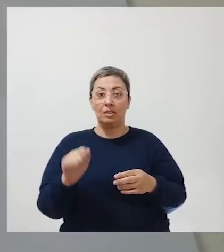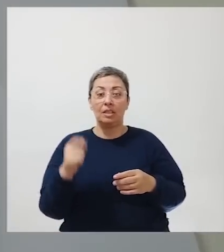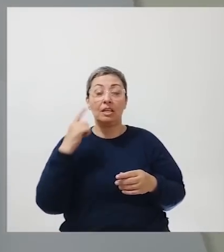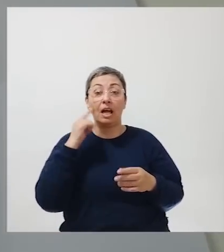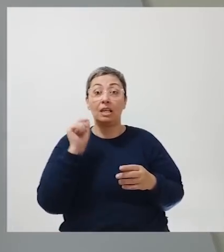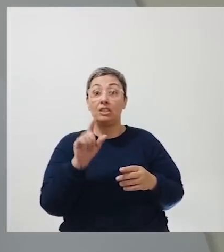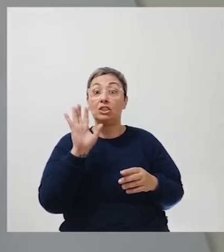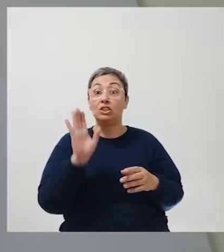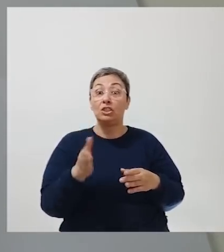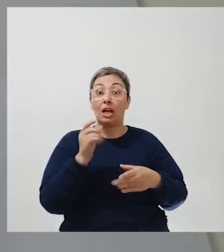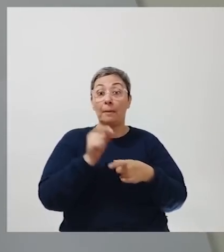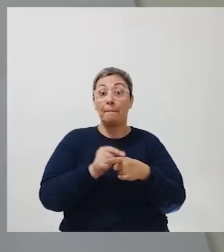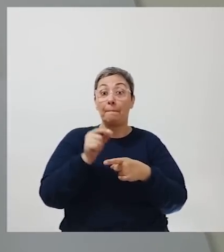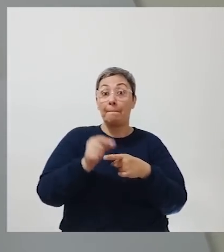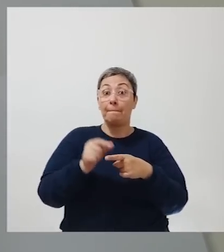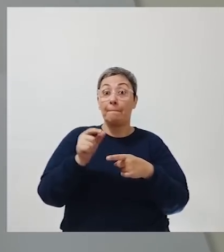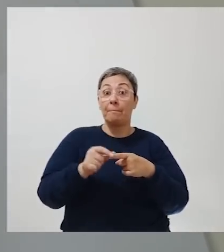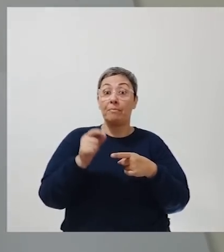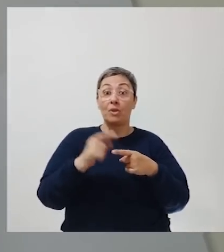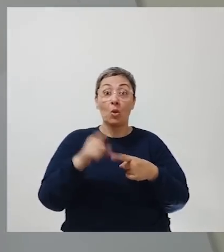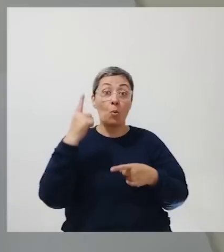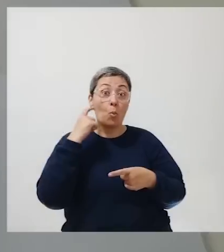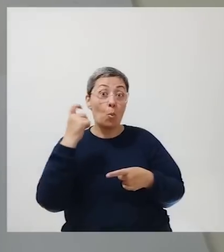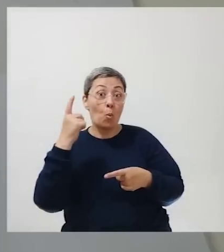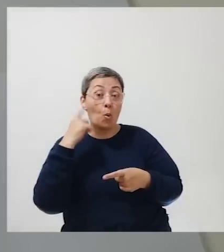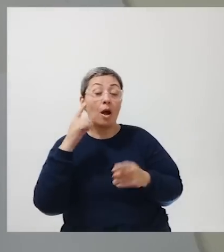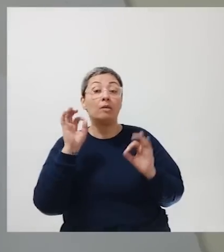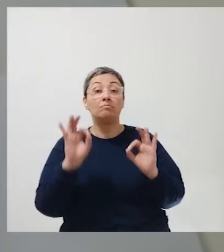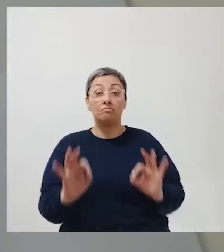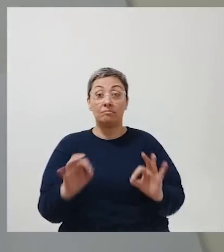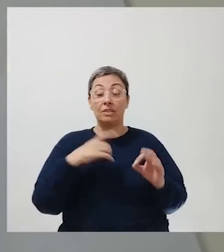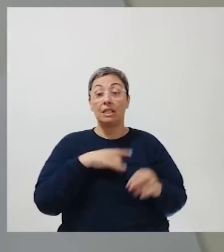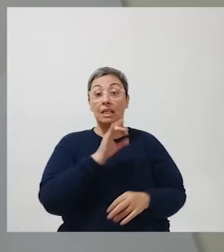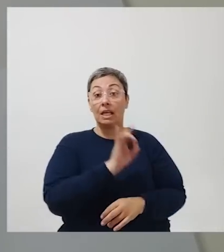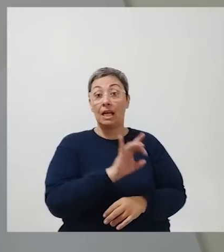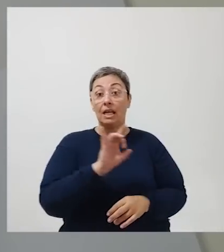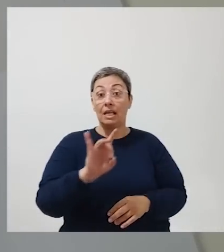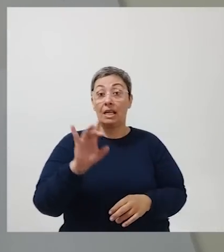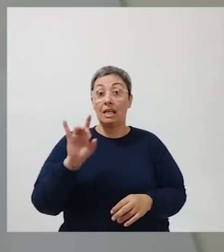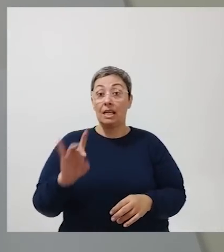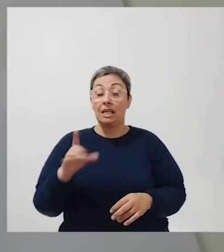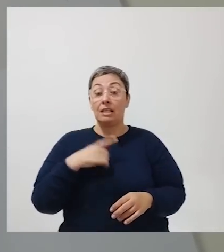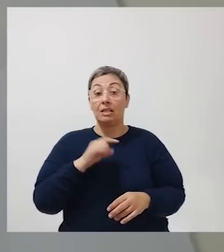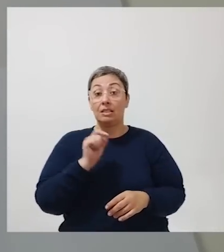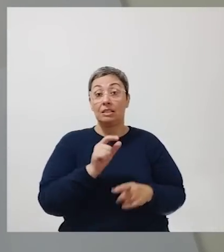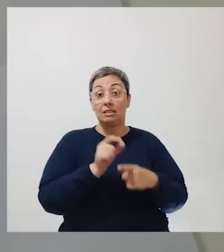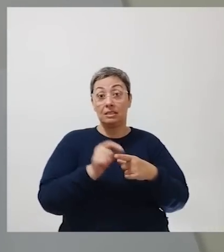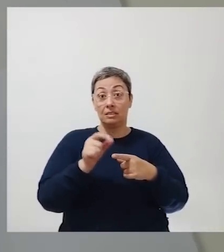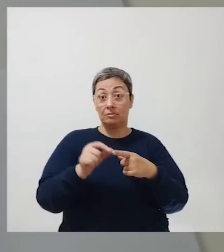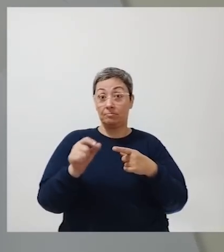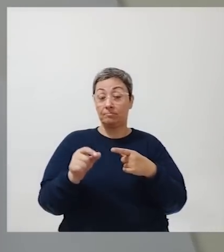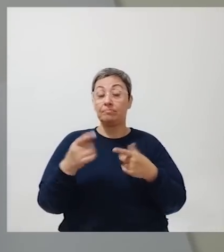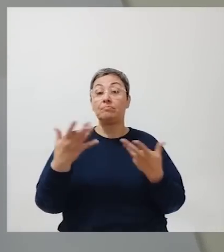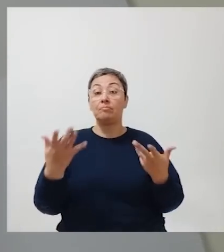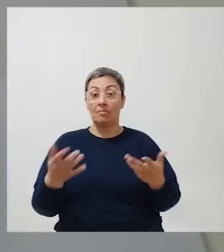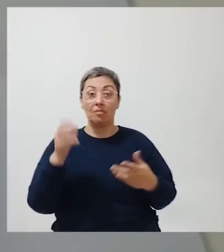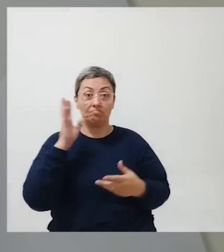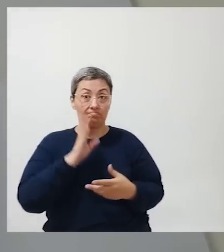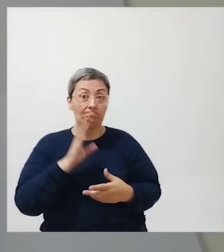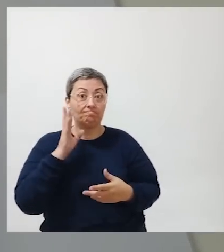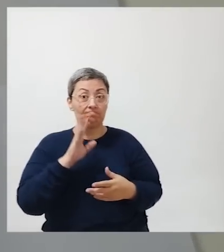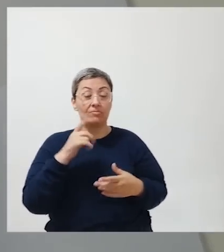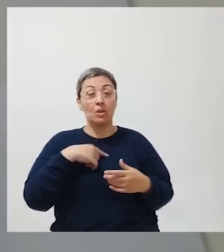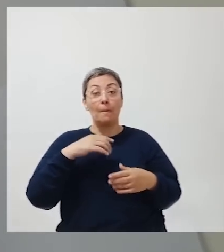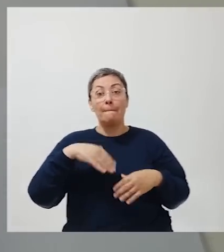Escultura. Ele já colocou o som certo das vogais em cada uma das sílabas. Legal,